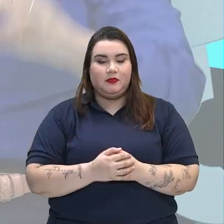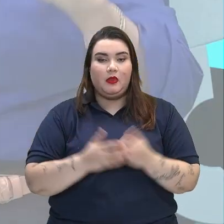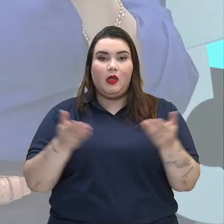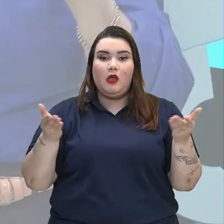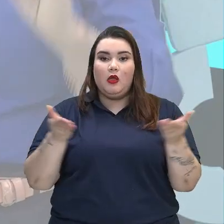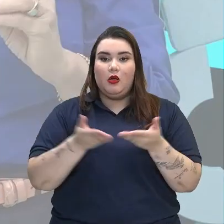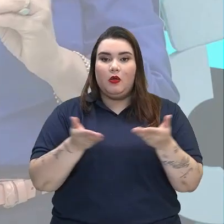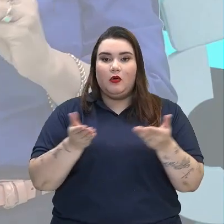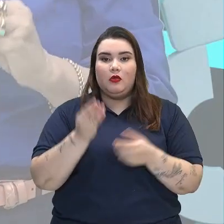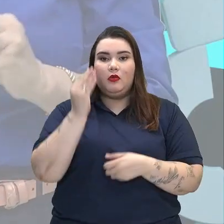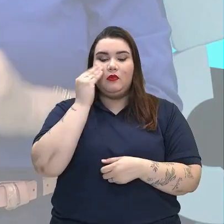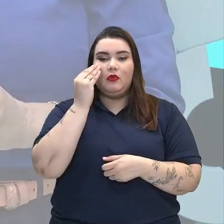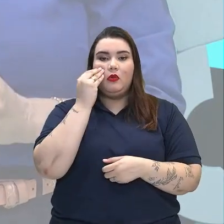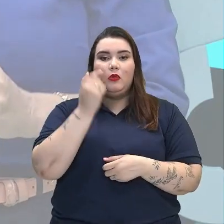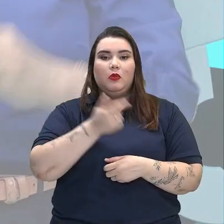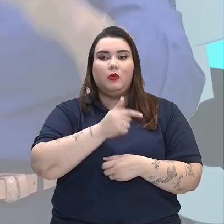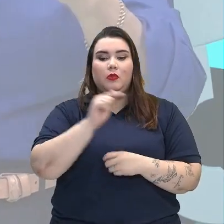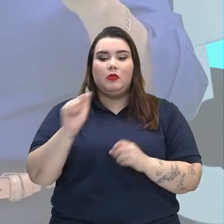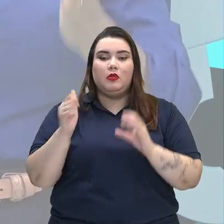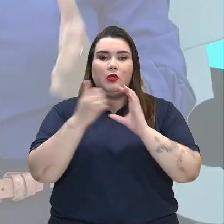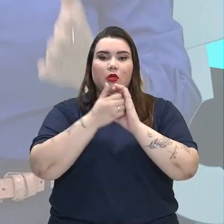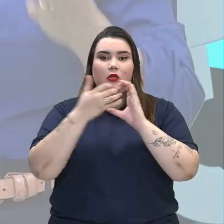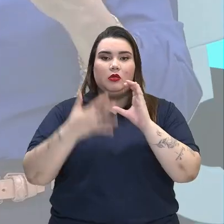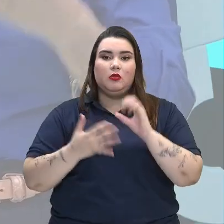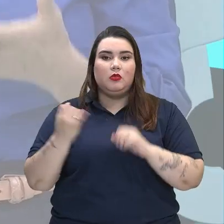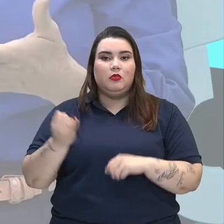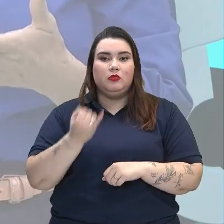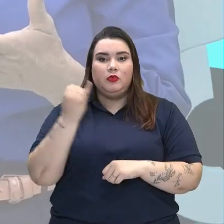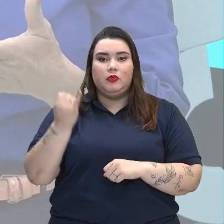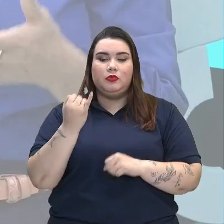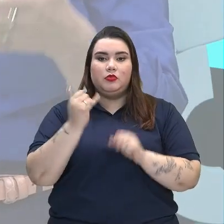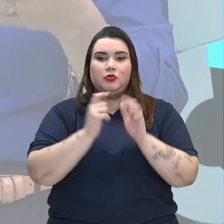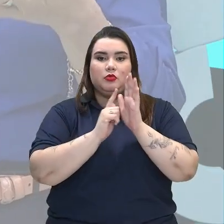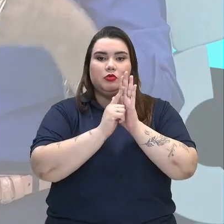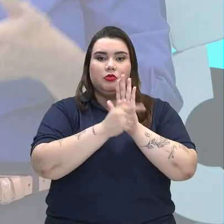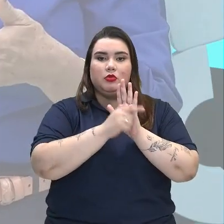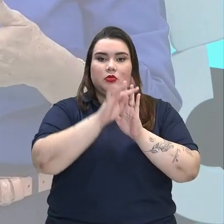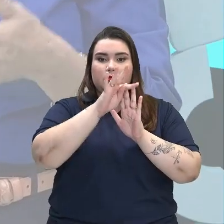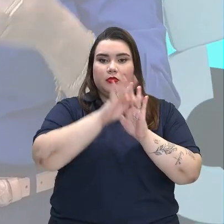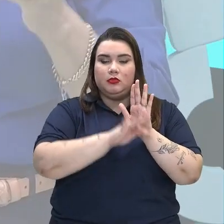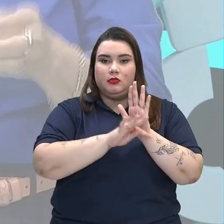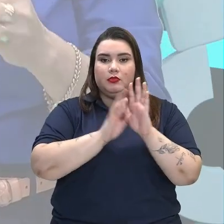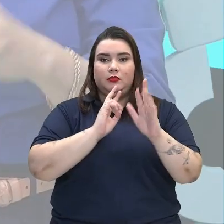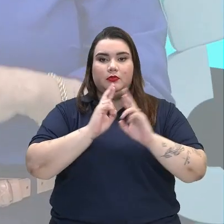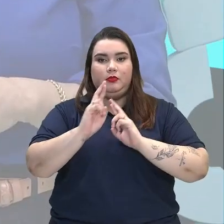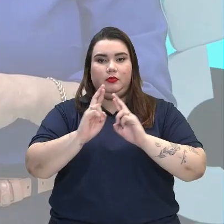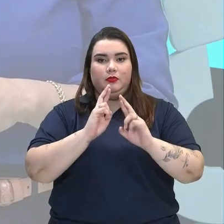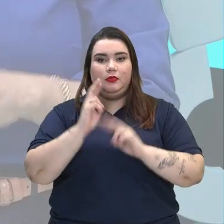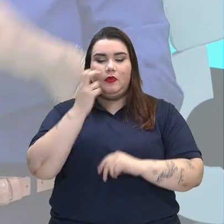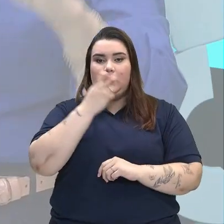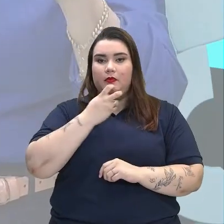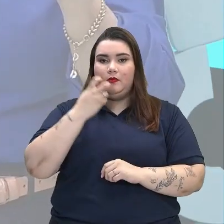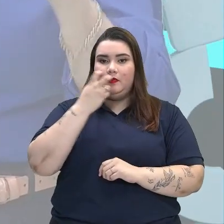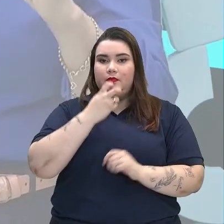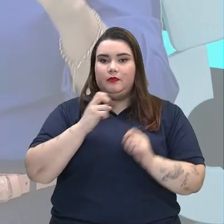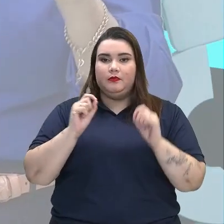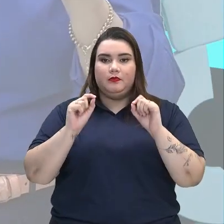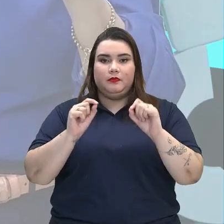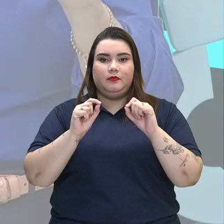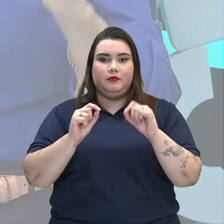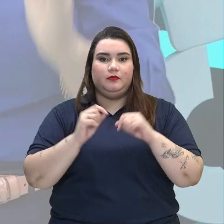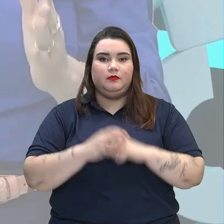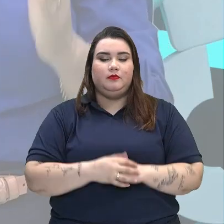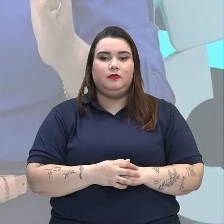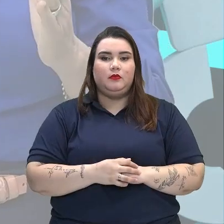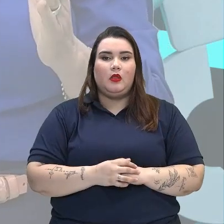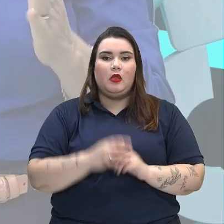então, vamos ver um outro aspecto importantíssimo do gênero textual entrevista oral, que são as